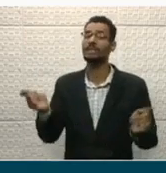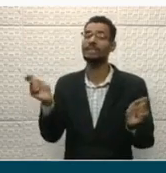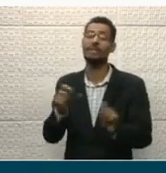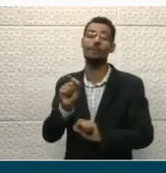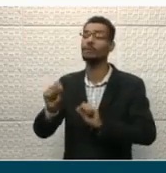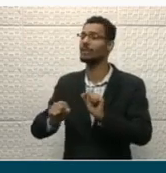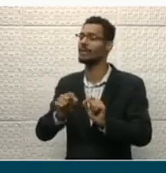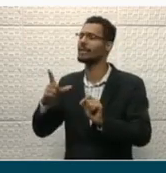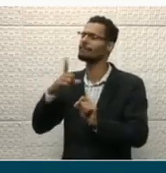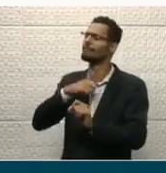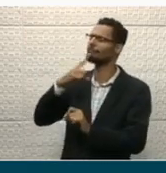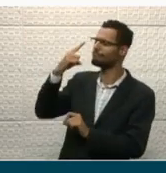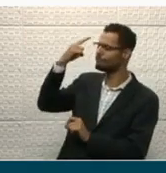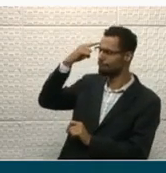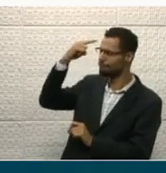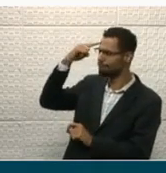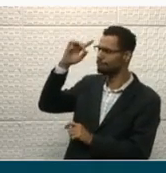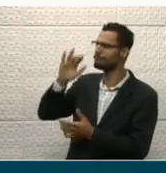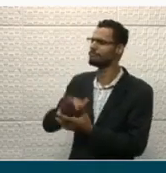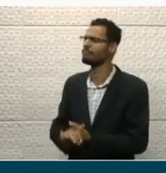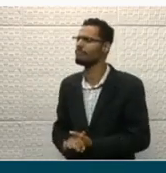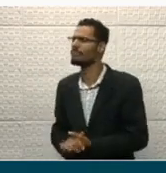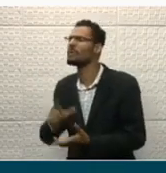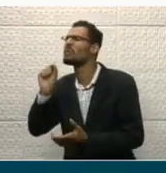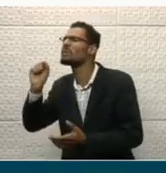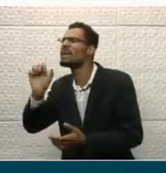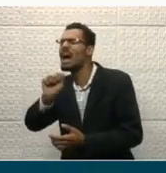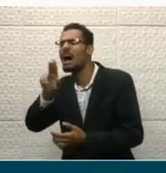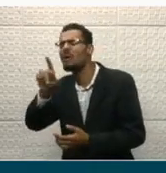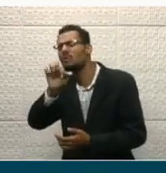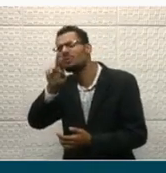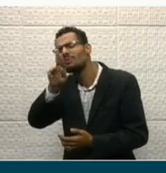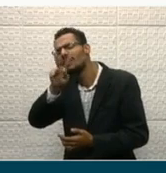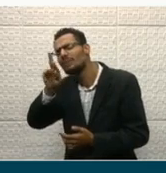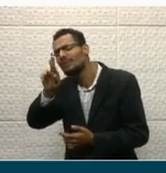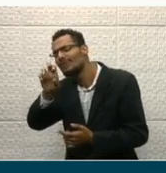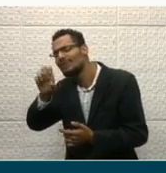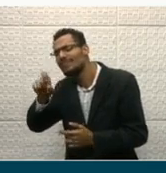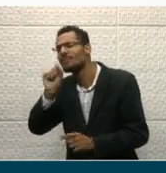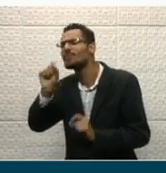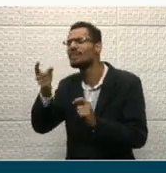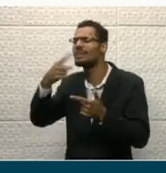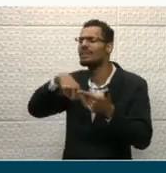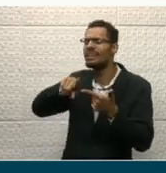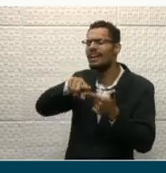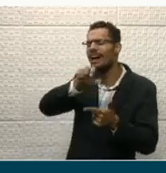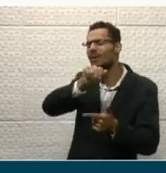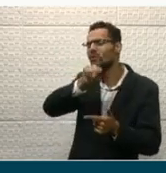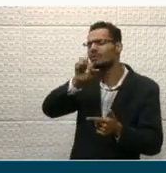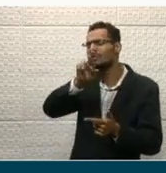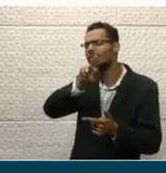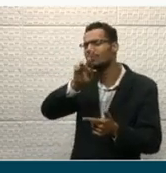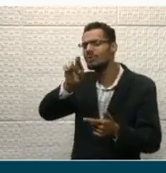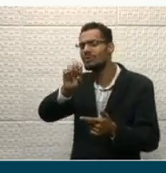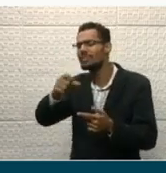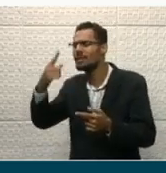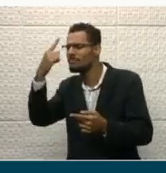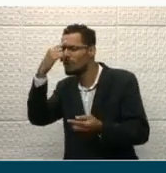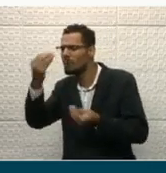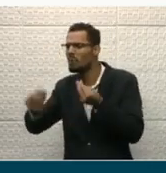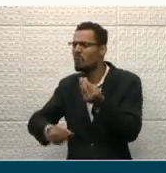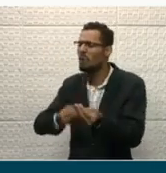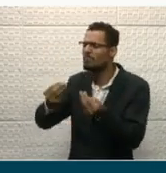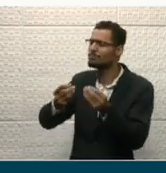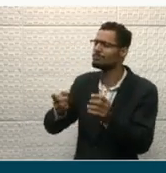base os seguintes questionamentos. O que são os autovalores? O que são os autovetores? E como que eu associo